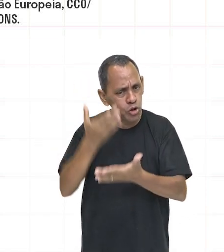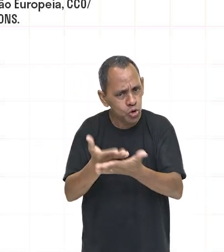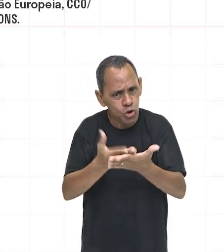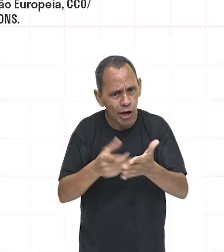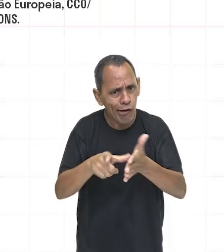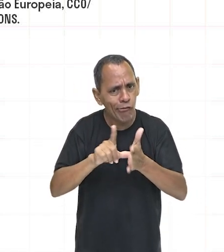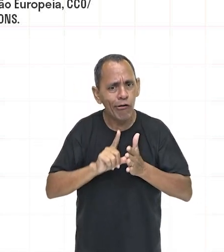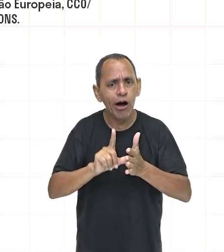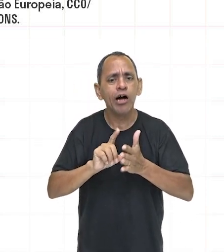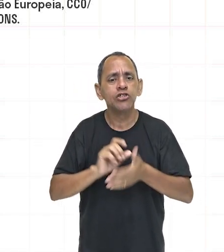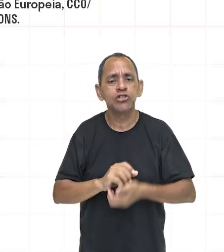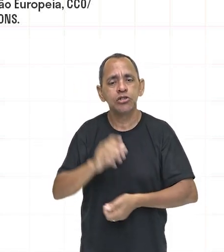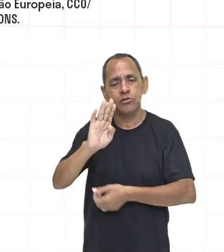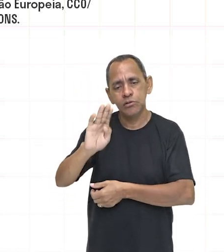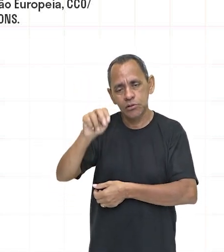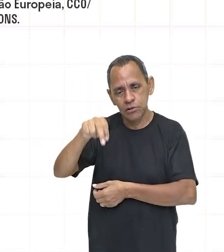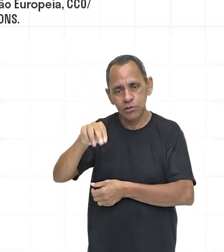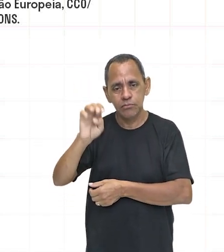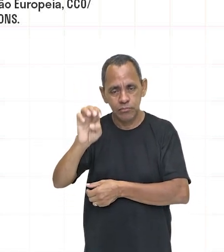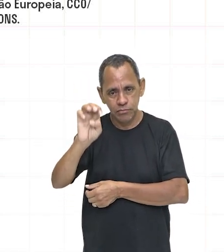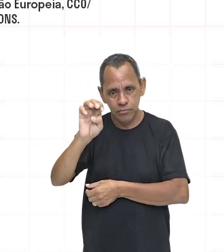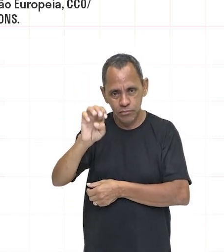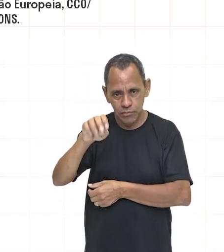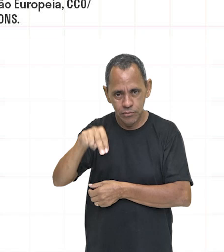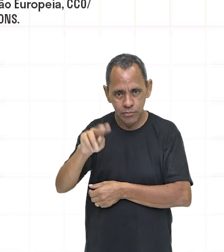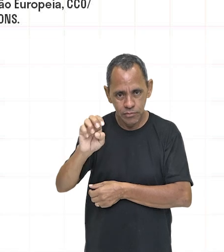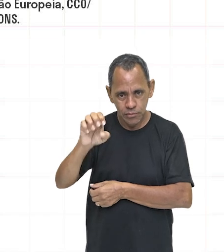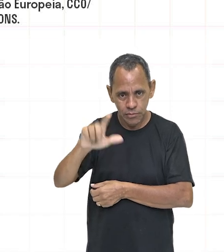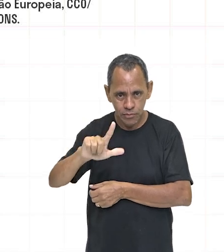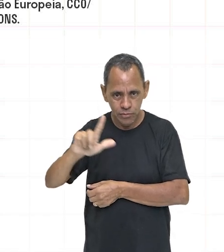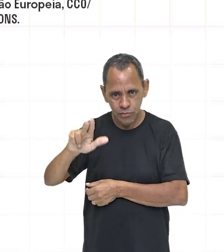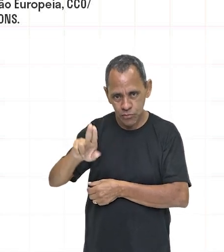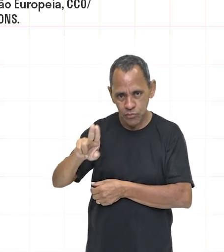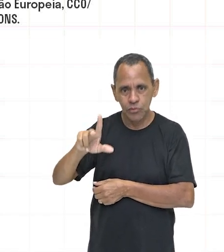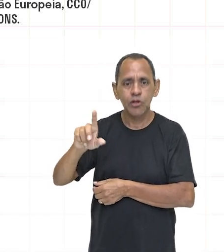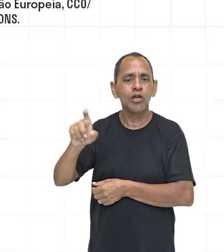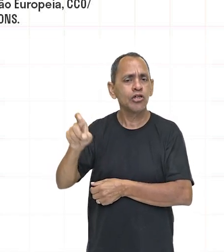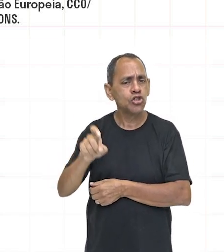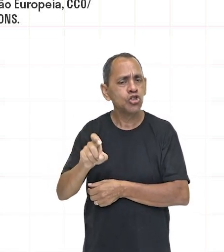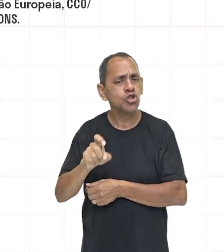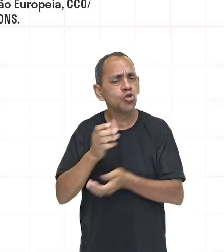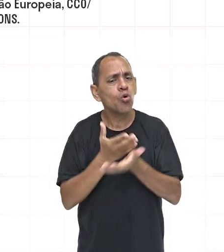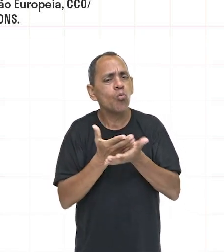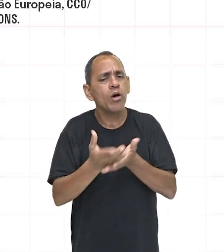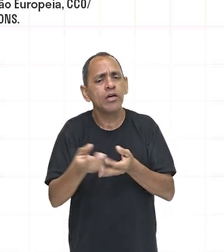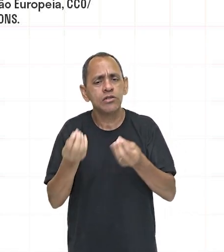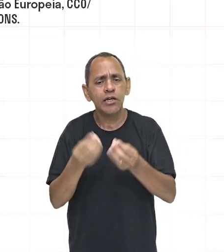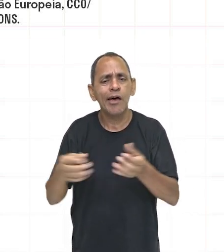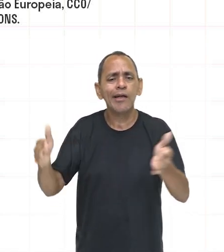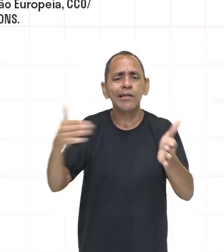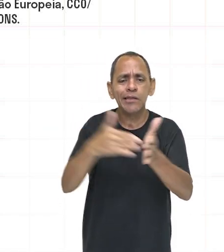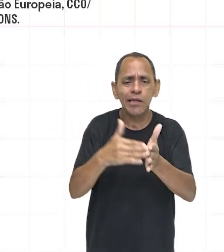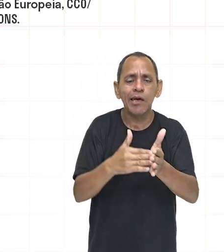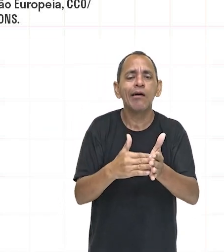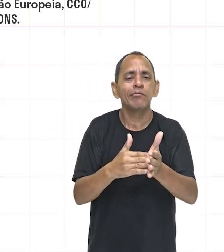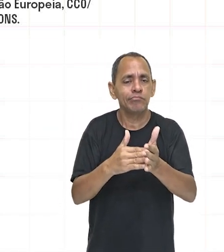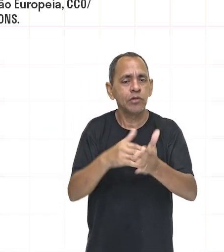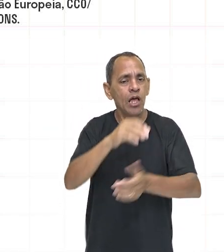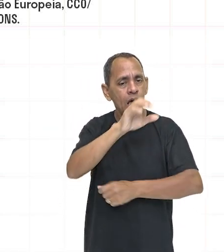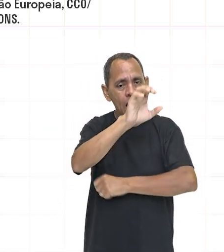ao Benelux, né? Onde tudo se inicia até chegar à União Europeia como a gente conhece hoje,